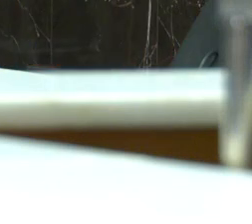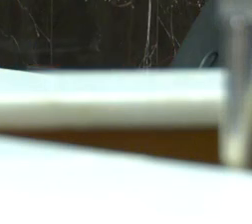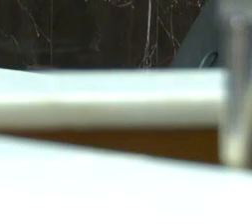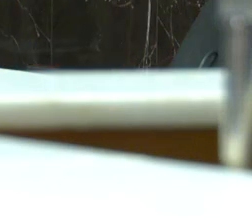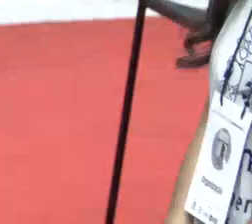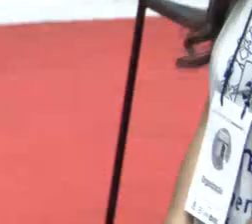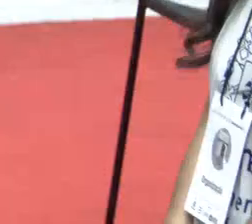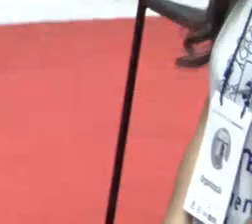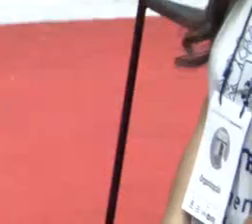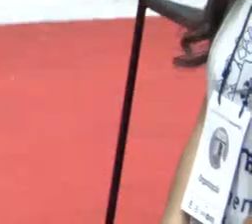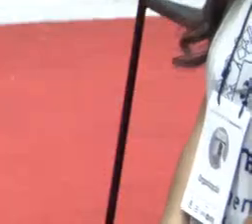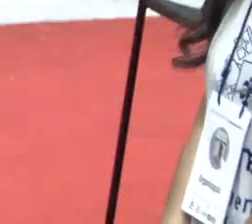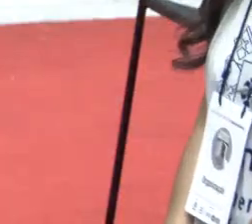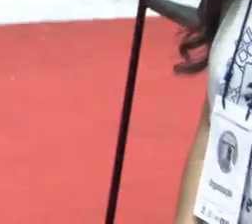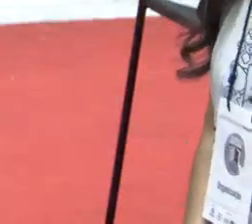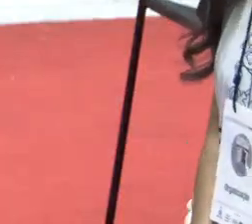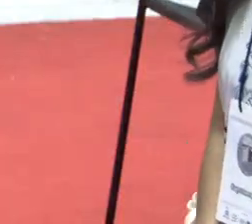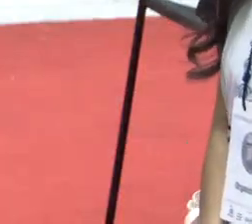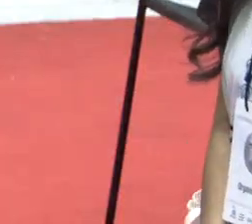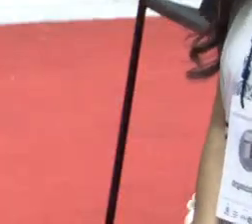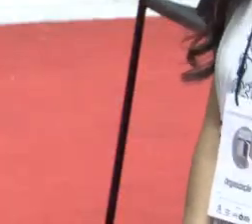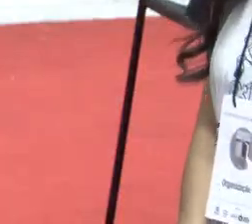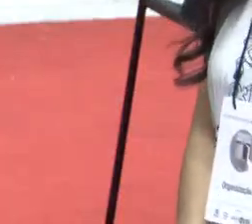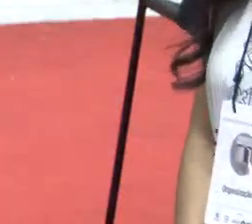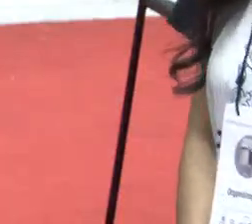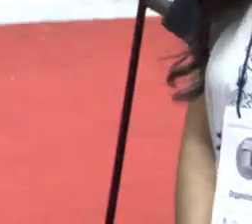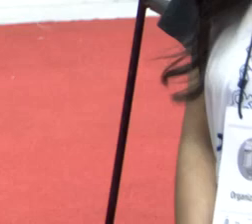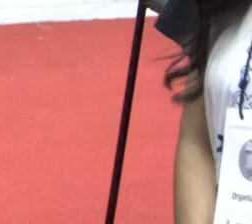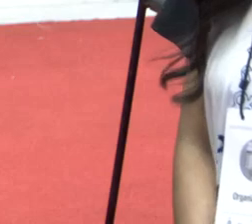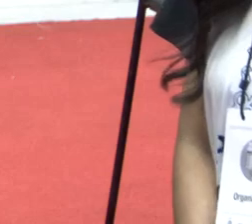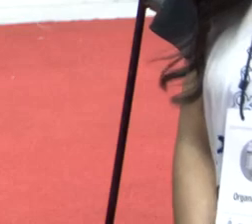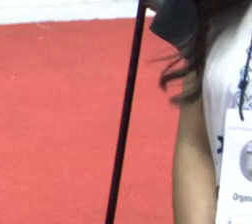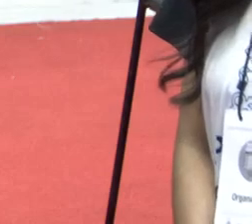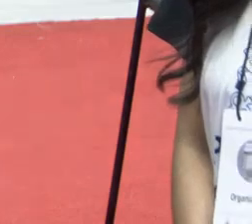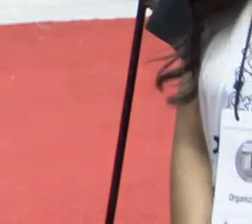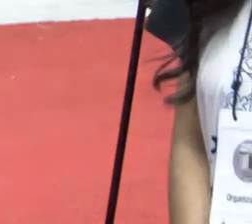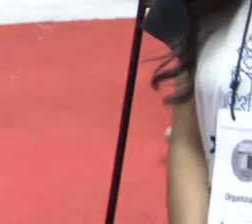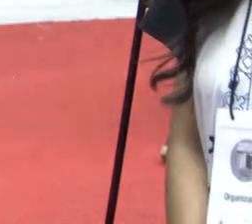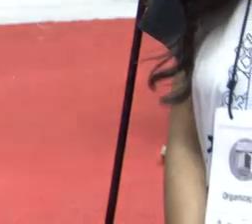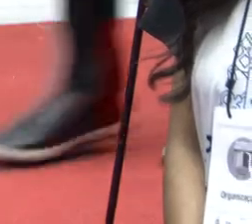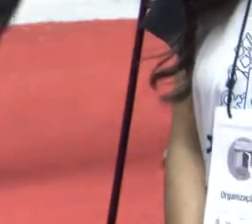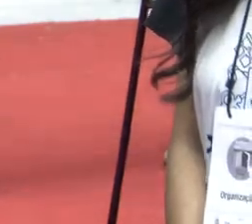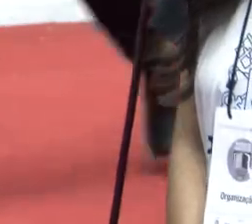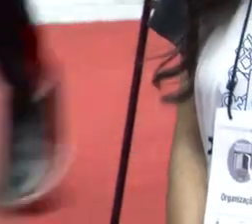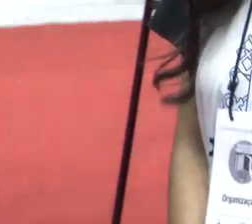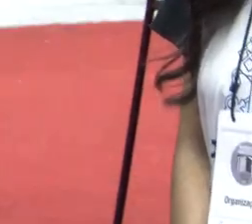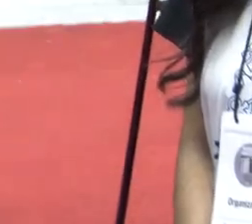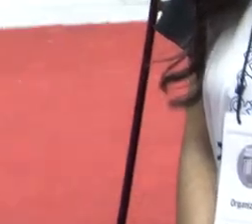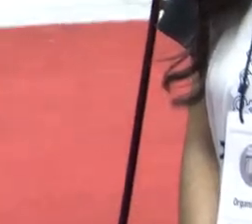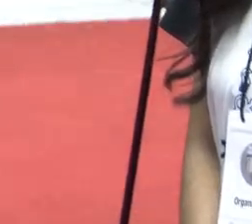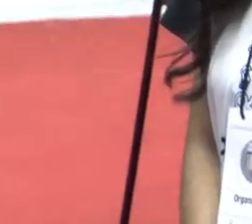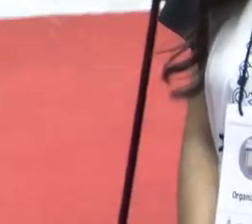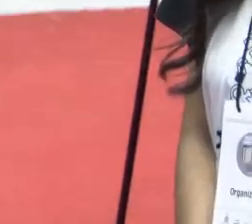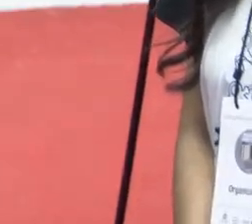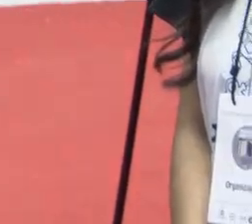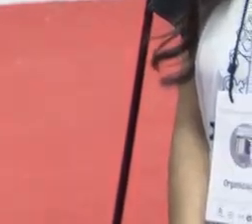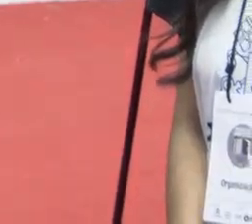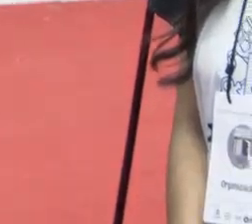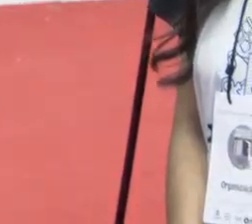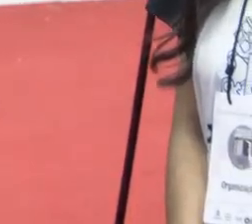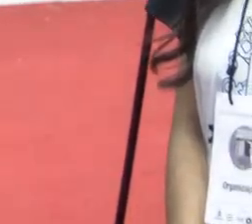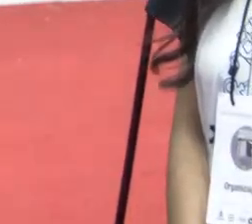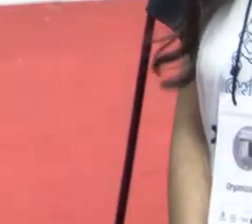Sudoeste sou aqui também para fazer uma contraposição dessa proposta a proposta um e dois elas vão estão defendendo o mesmo objetivo só que